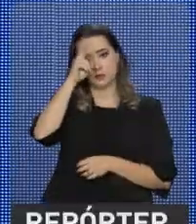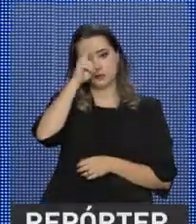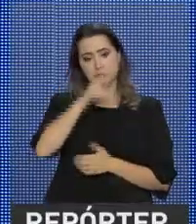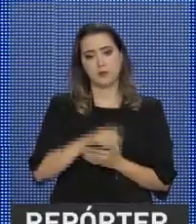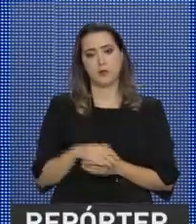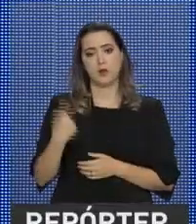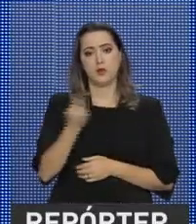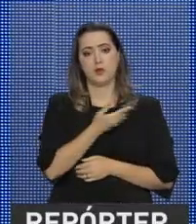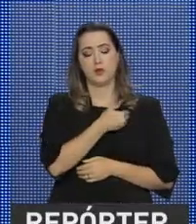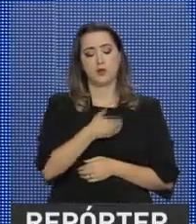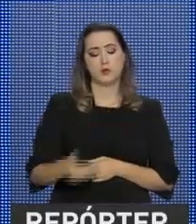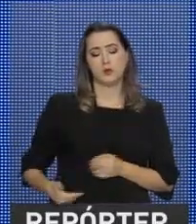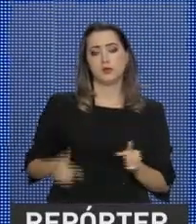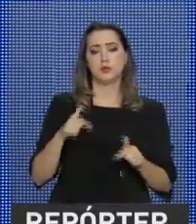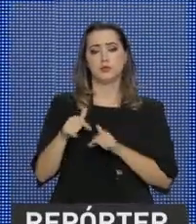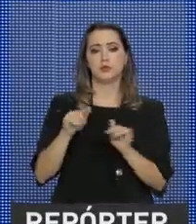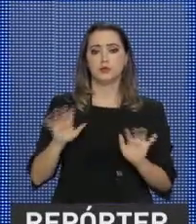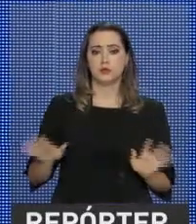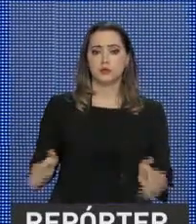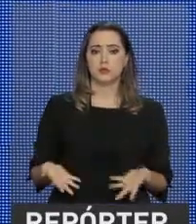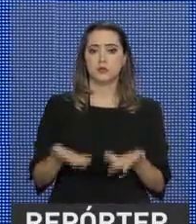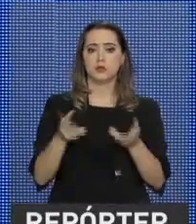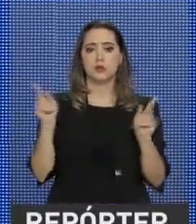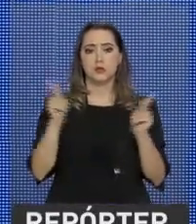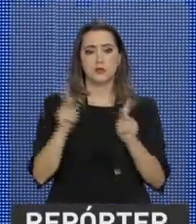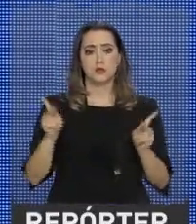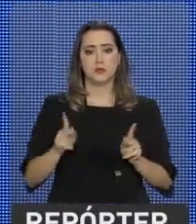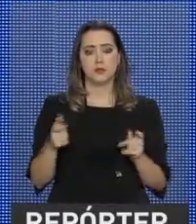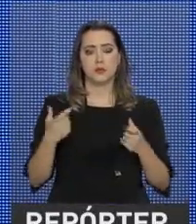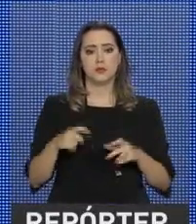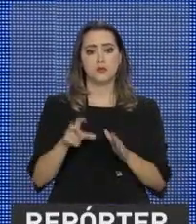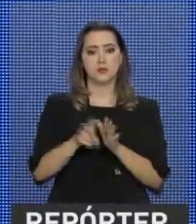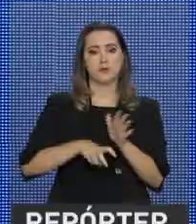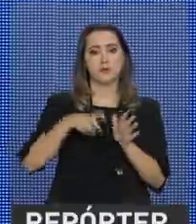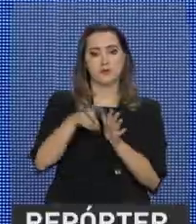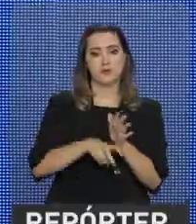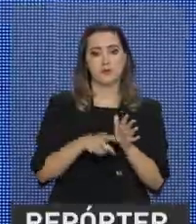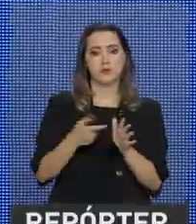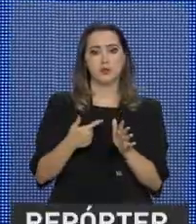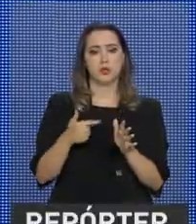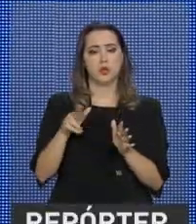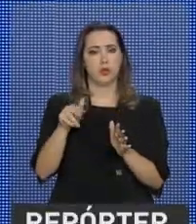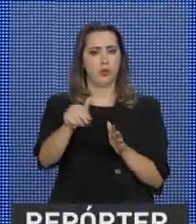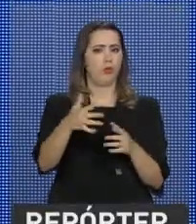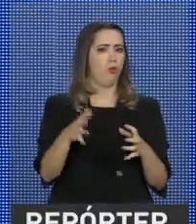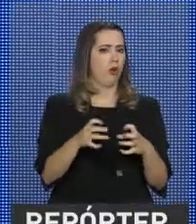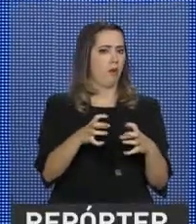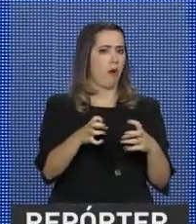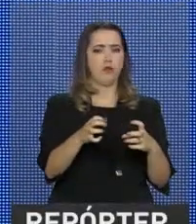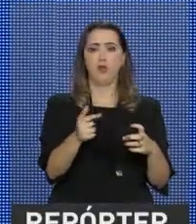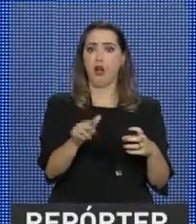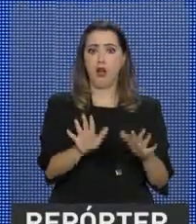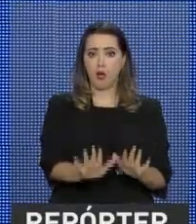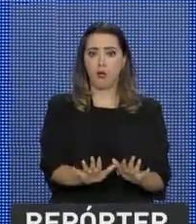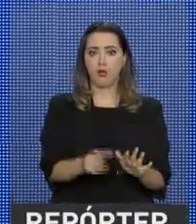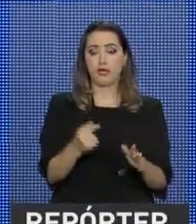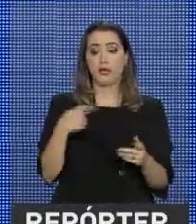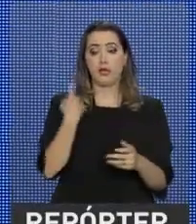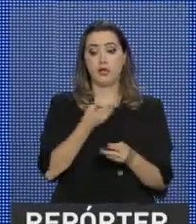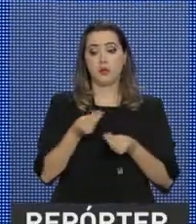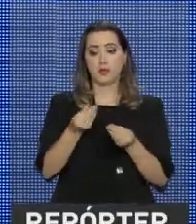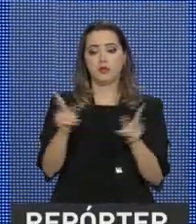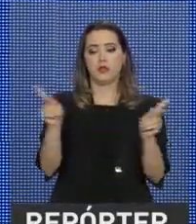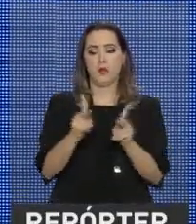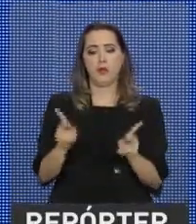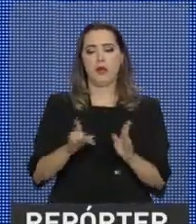trabalho para promover a paz no campo e não com frente nós trabalhamos para garantir a